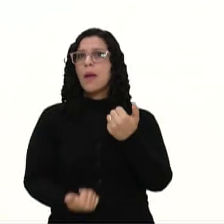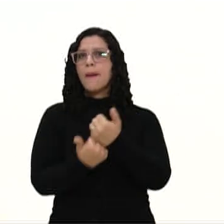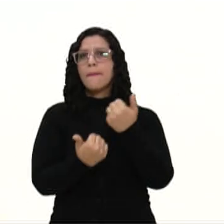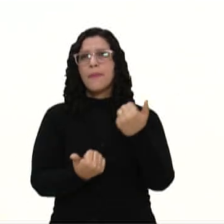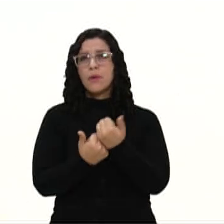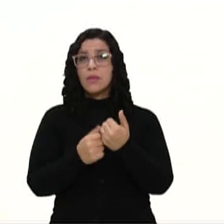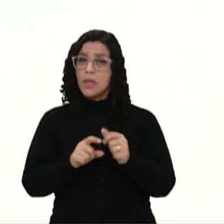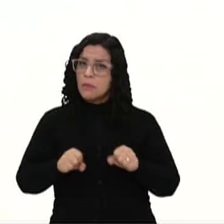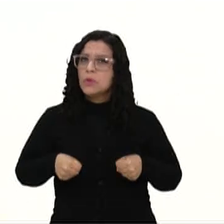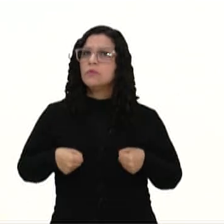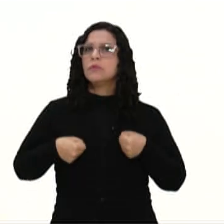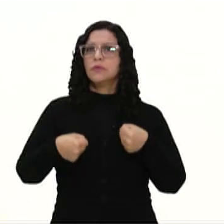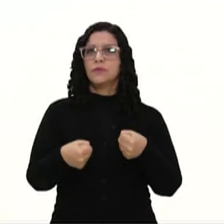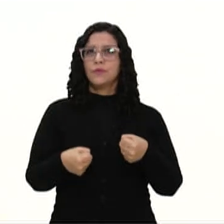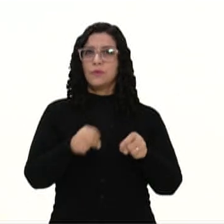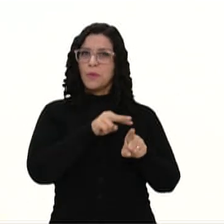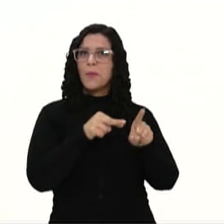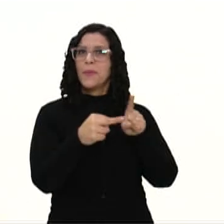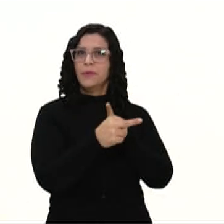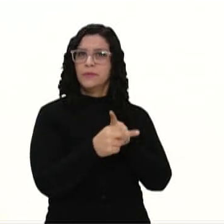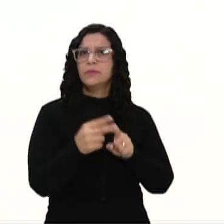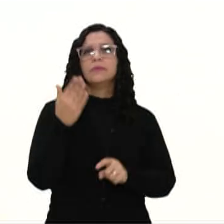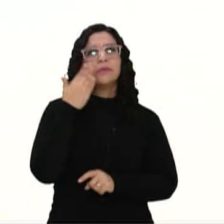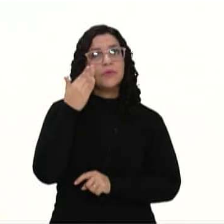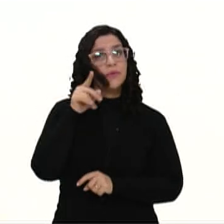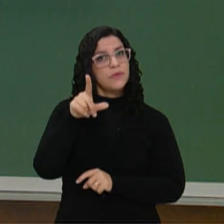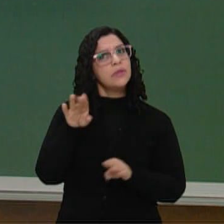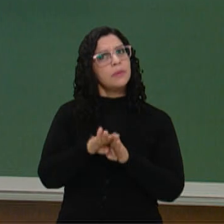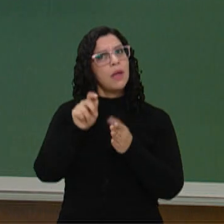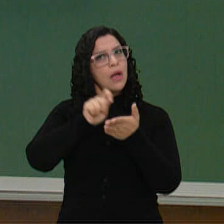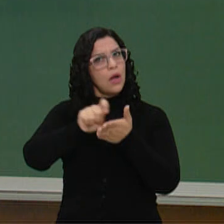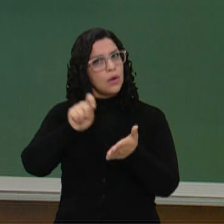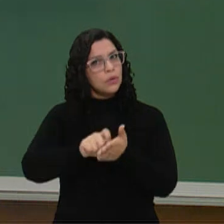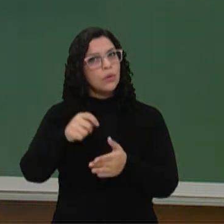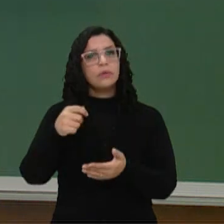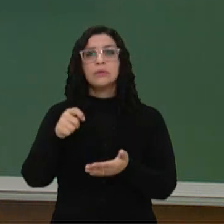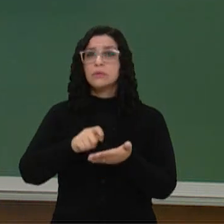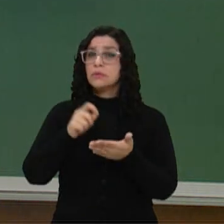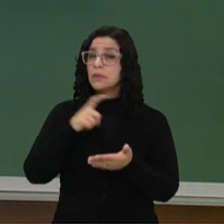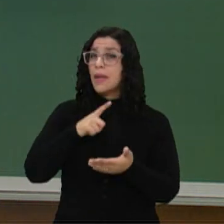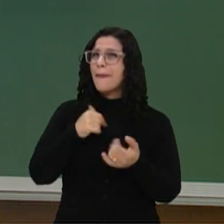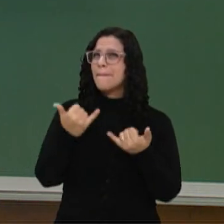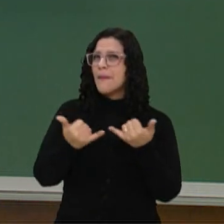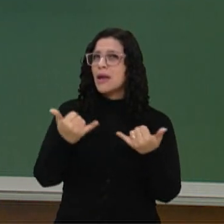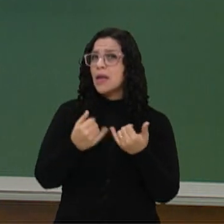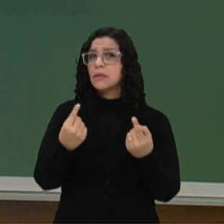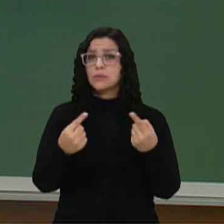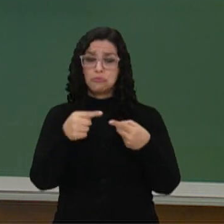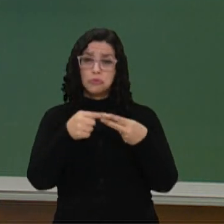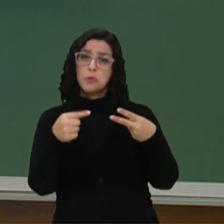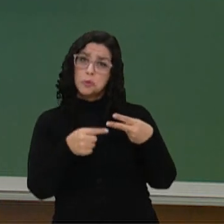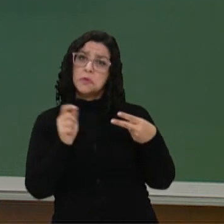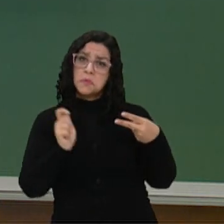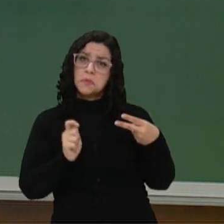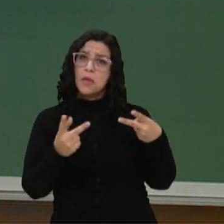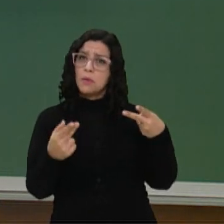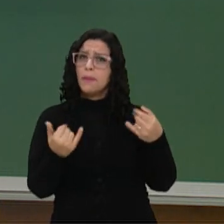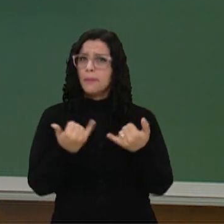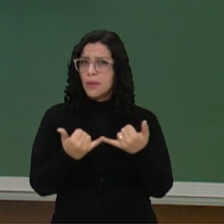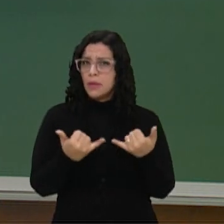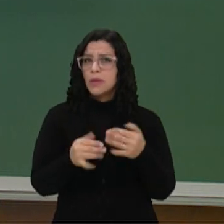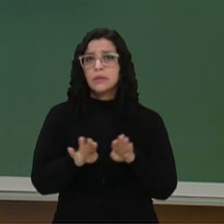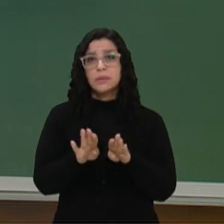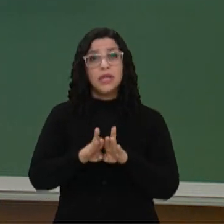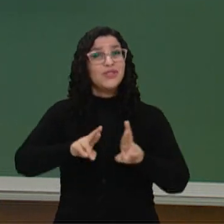de vista defendido. Garanto que o que você anotou aí no seu caderno tem muito a ver com uma dessas possibilidades.